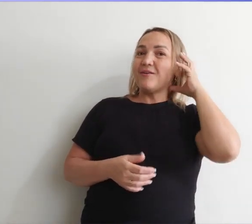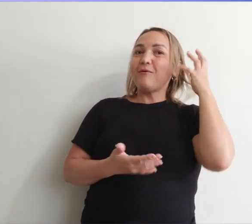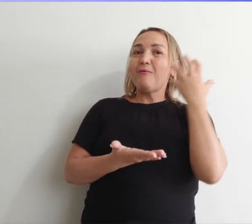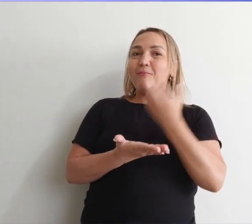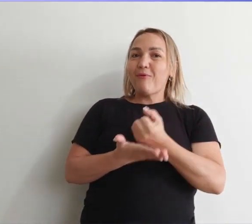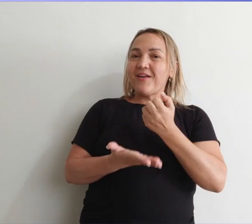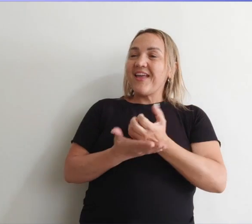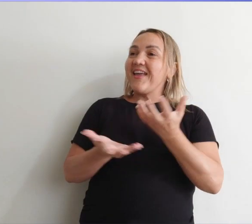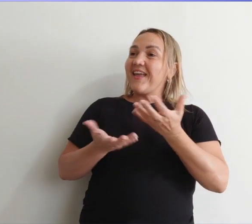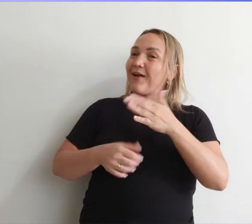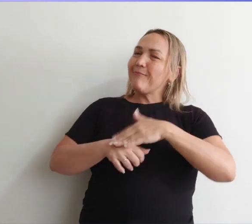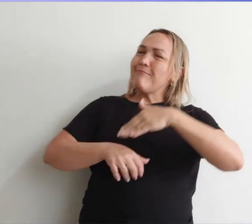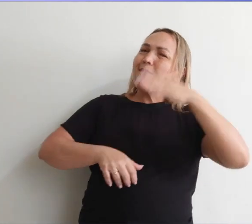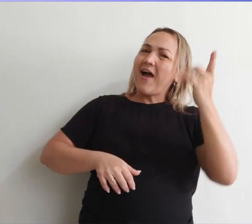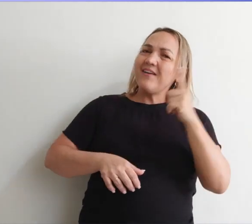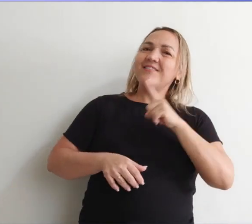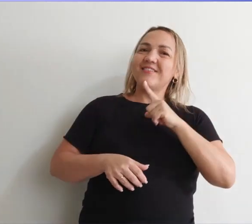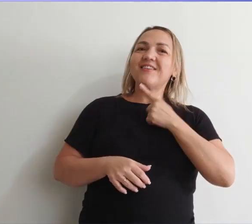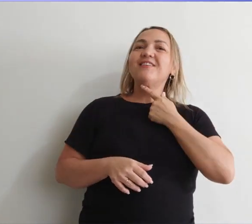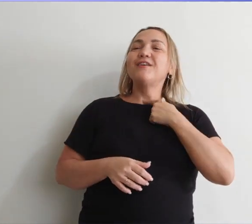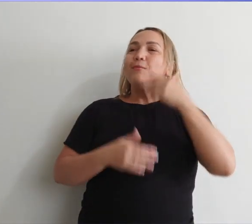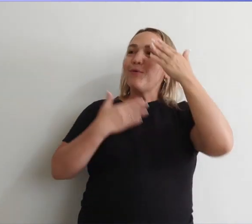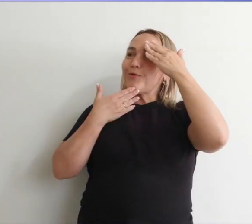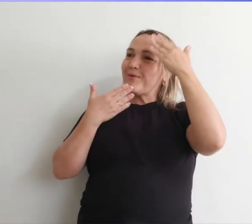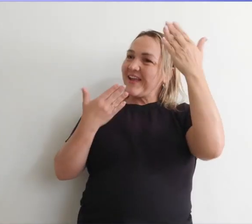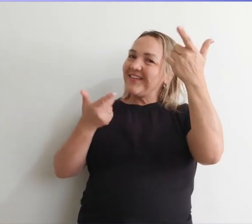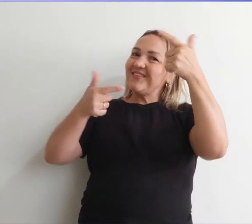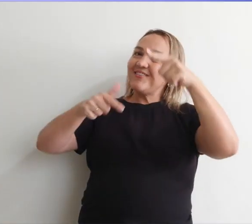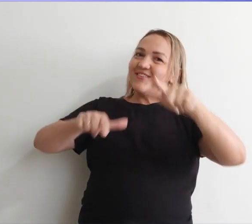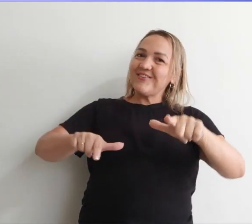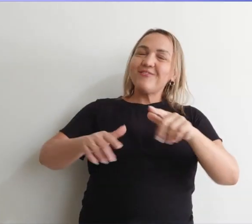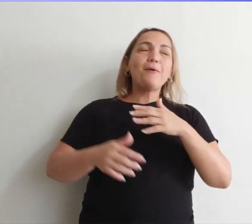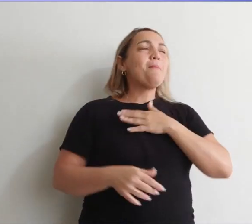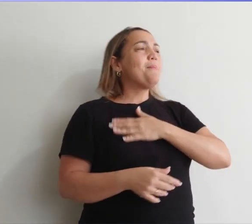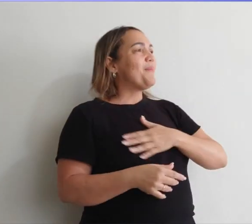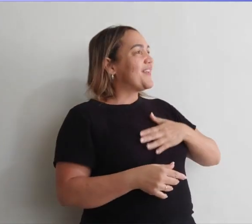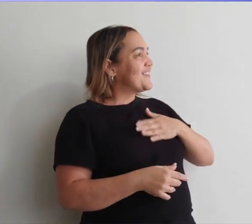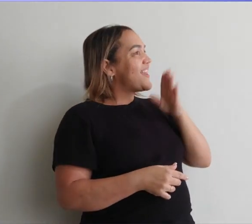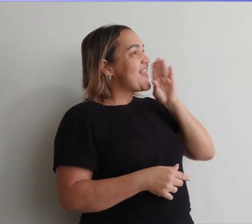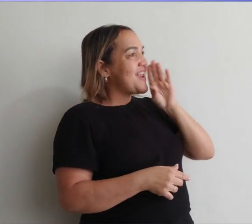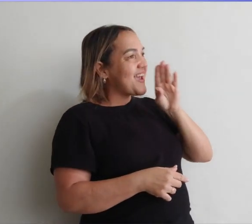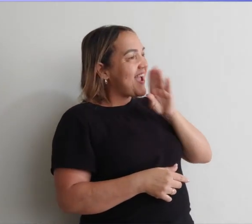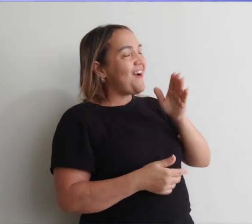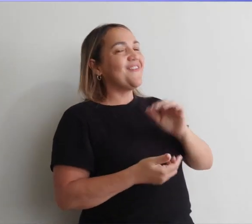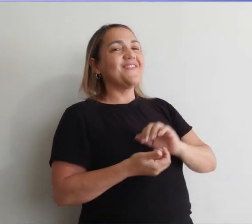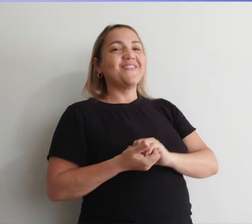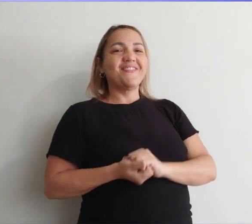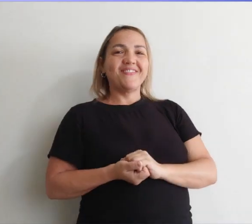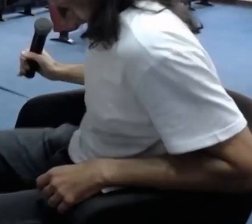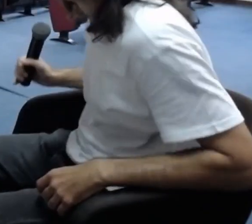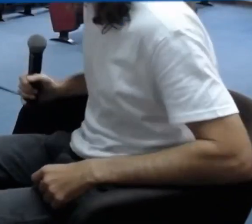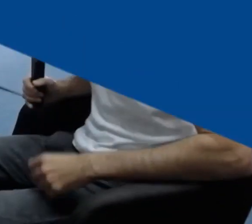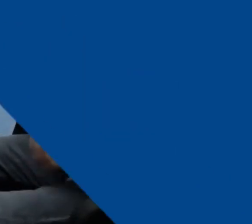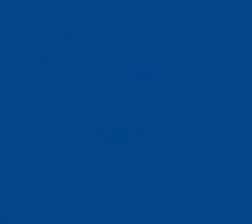que tenhamos muitos mais. E muito obrigada novamente. Prazer. Legal.